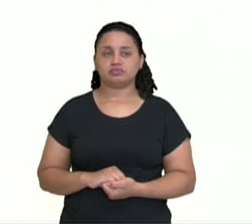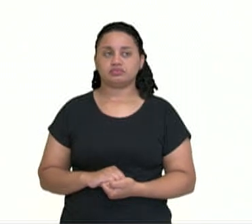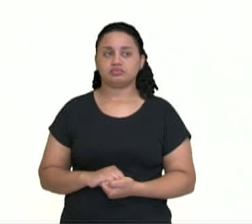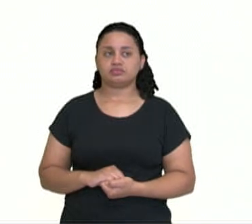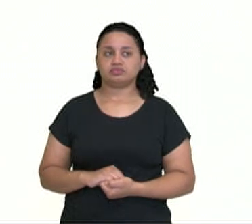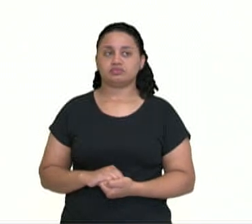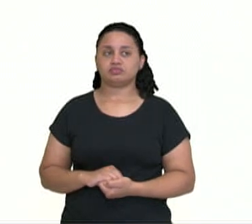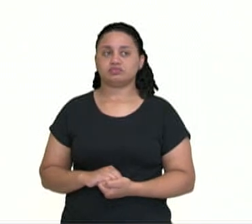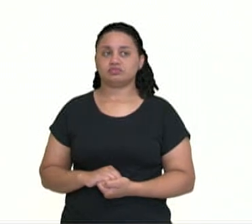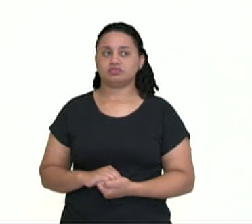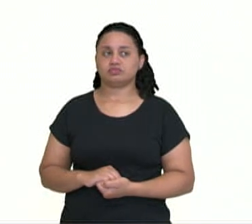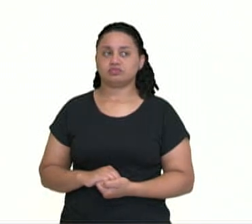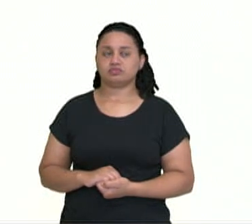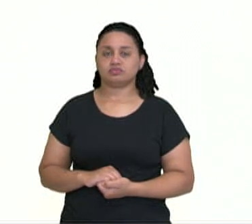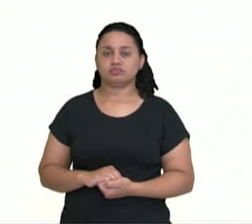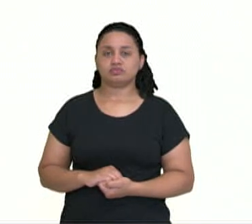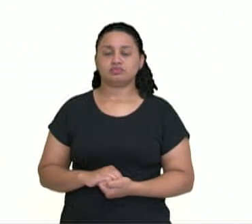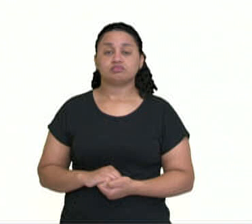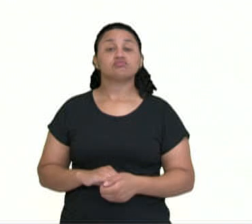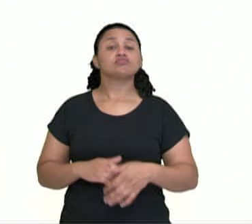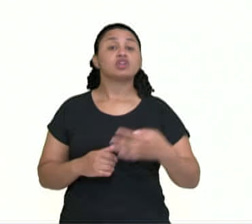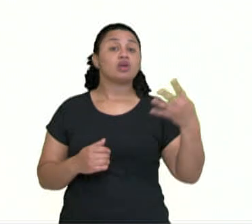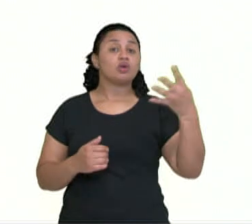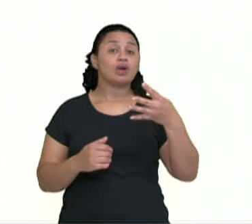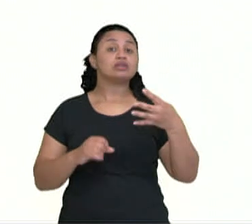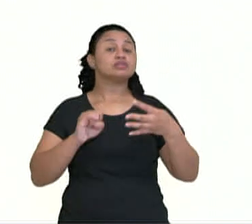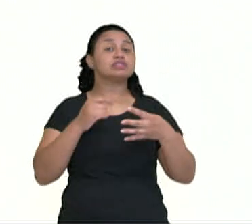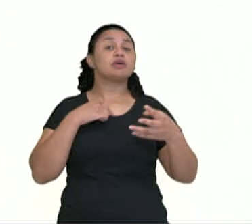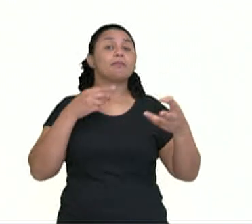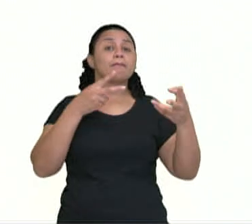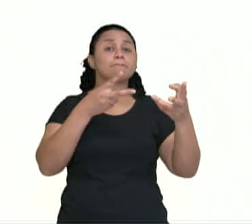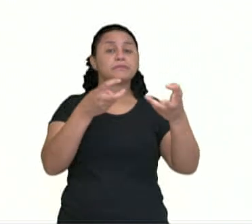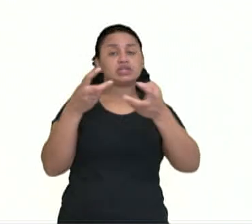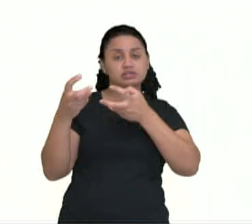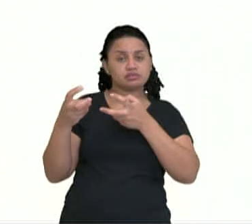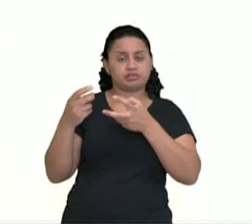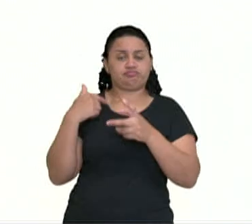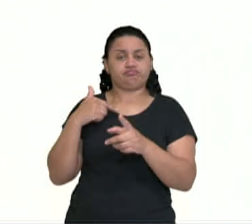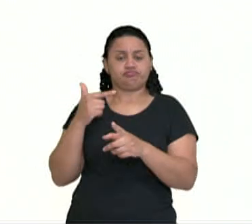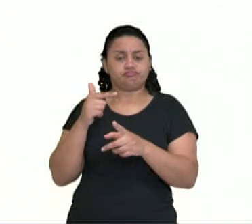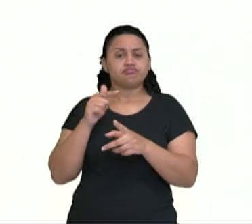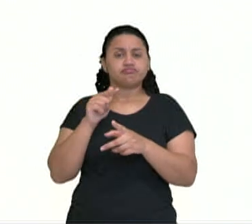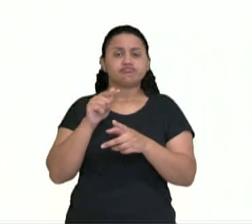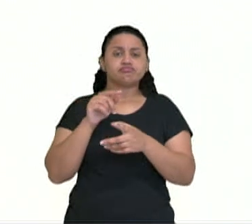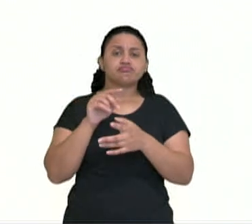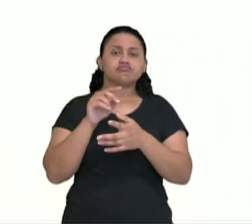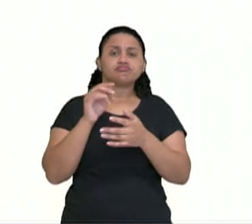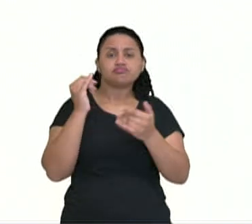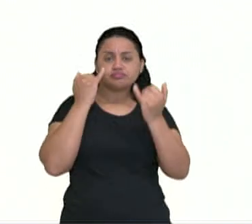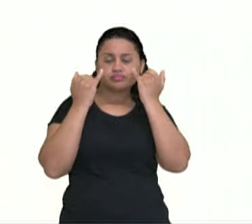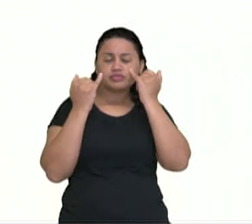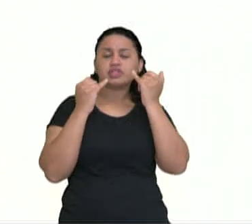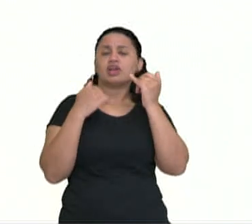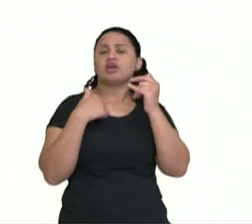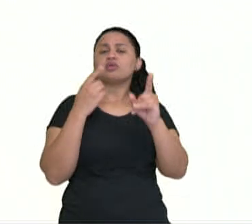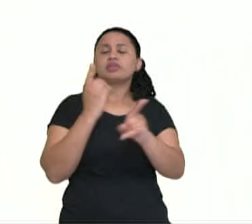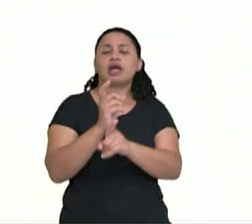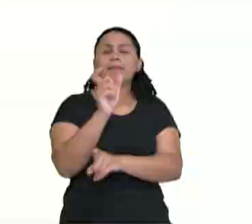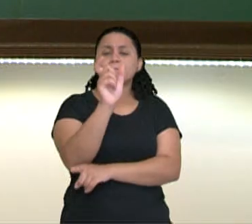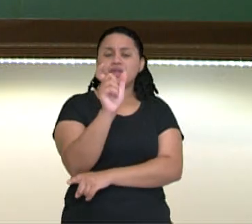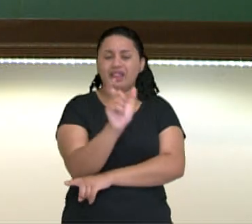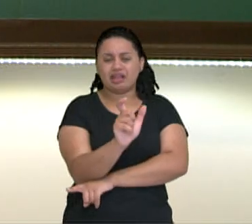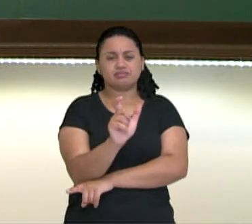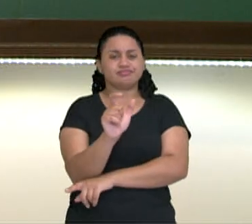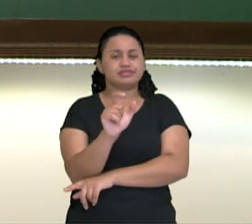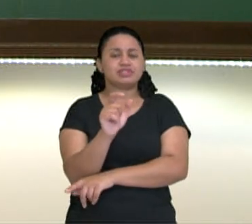the source of it. Se você olhar lá e encontrar palavras escritas